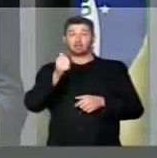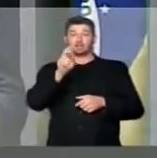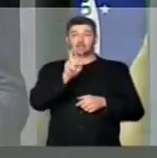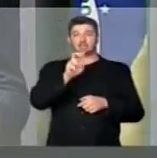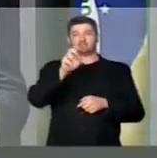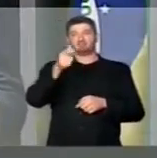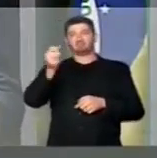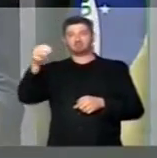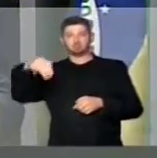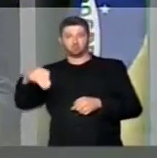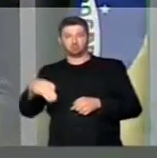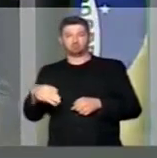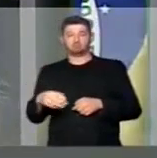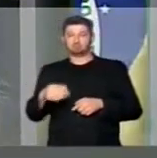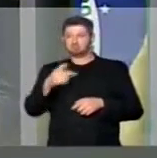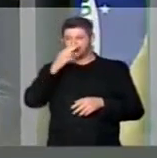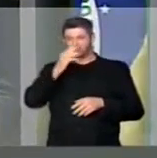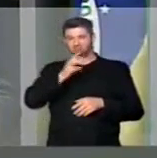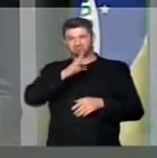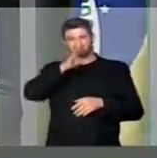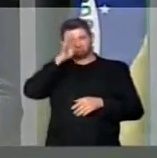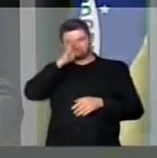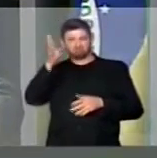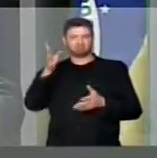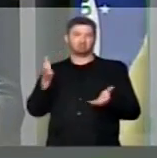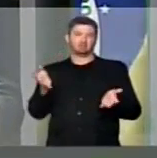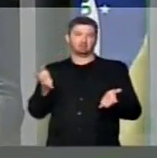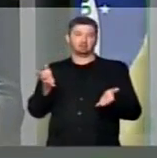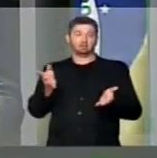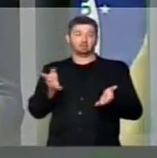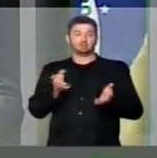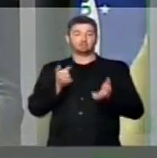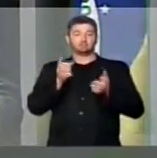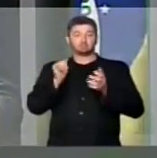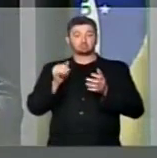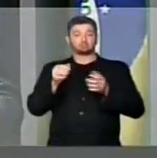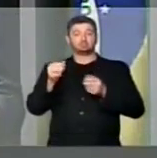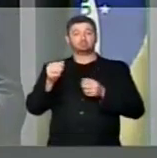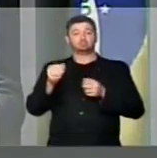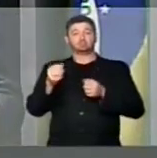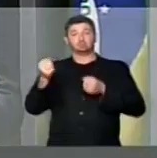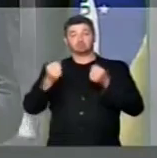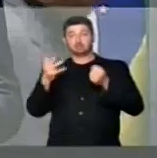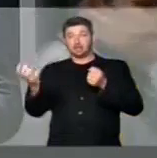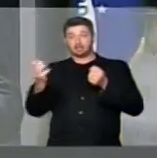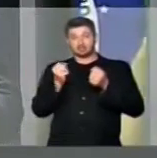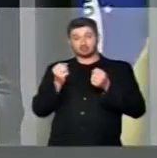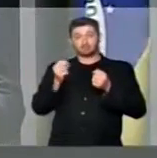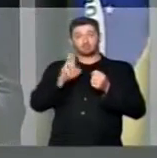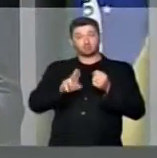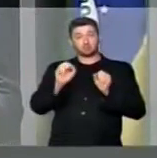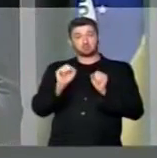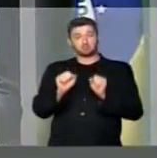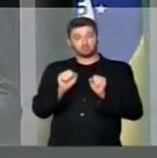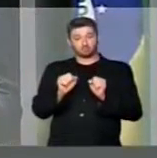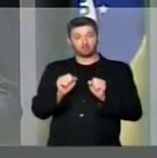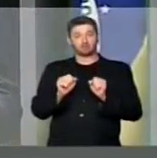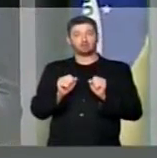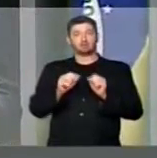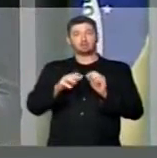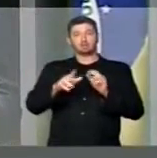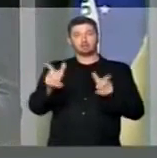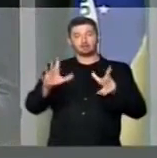cada. Seria exagerado e injustificável que os veículos em geral recebam e possam fazer o uso da íntegra